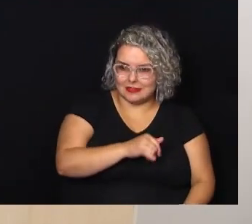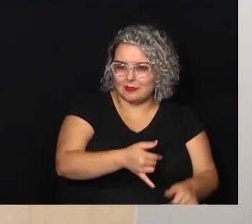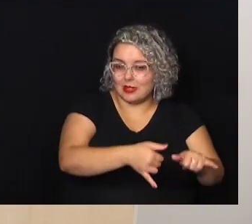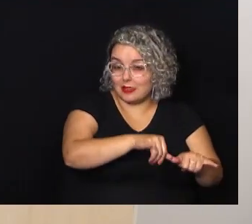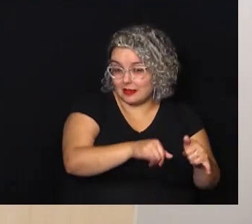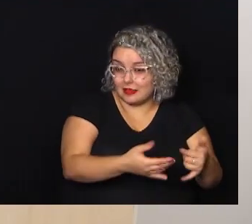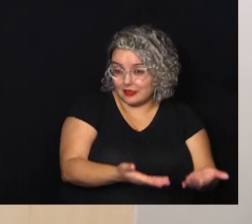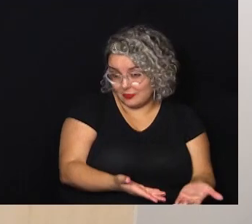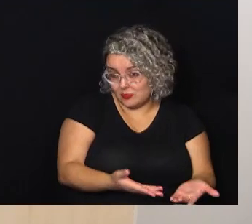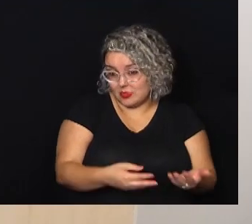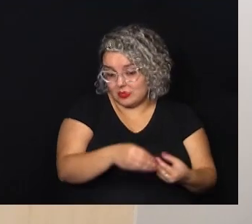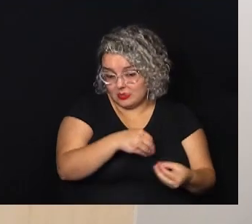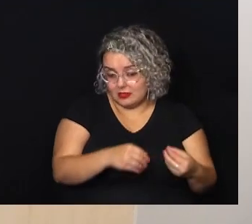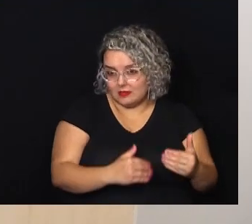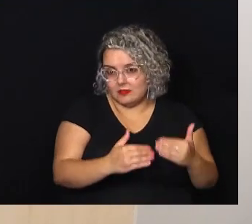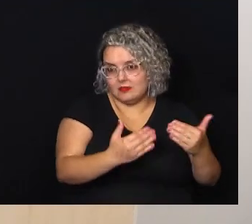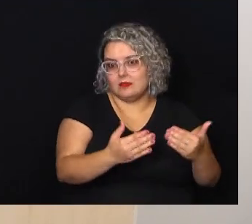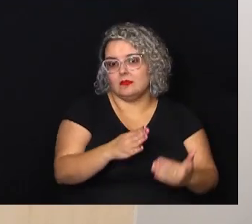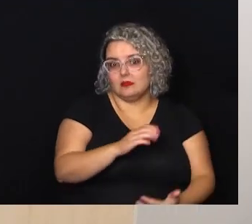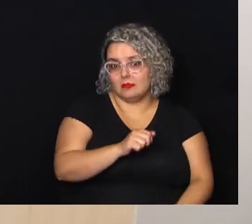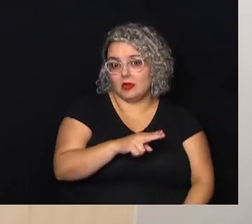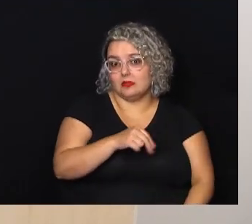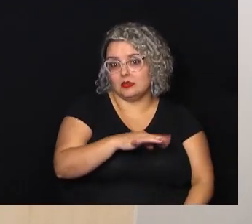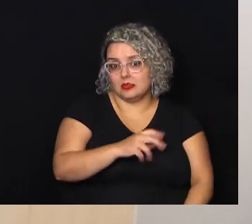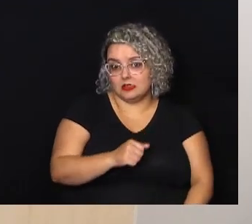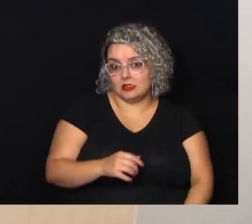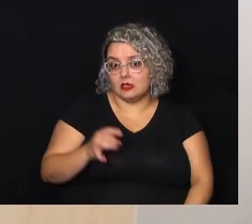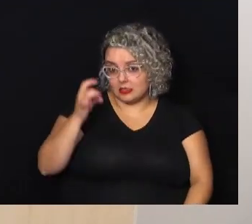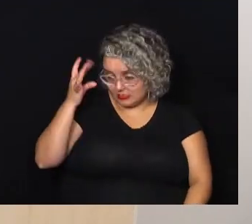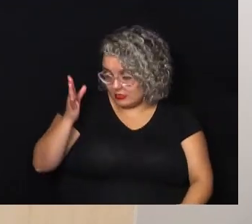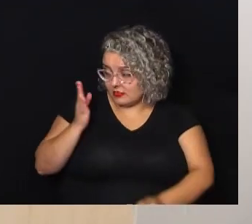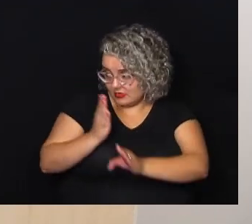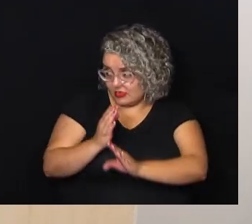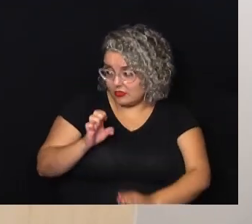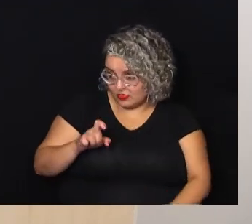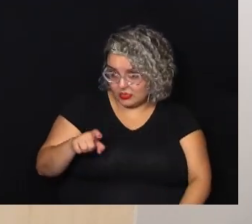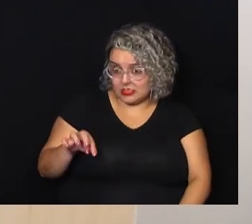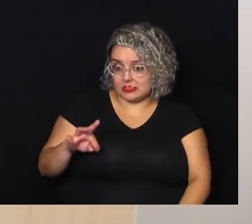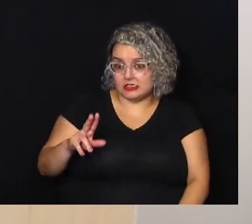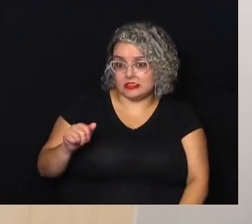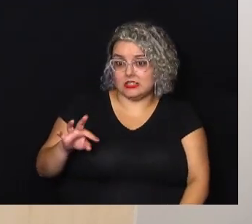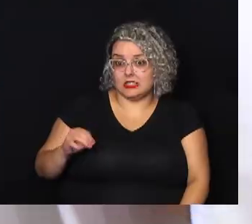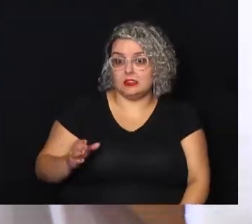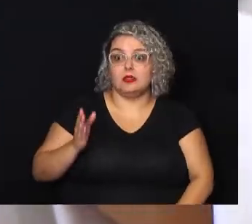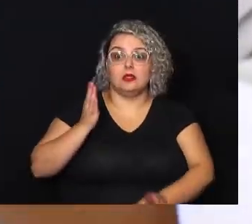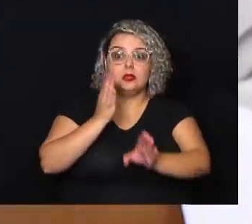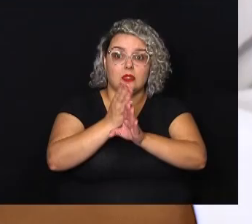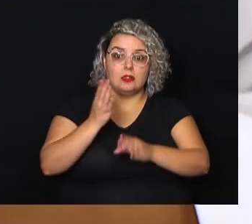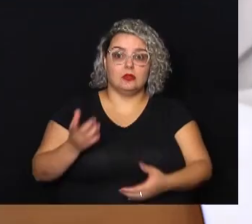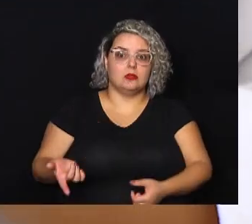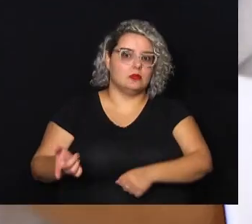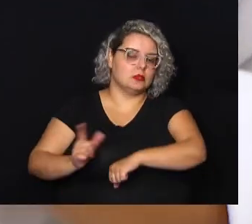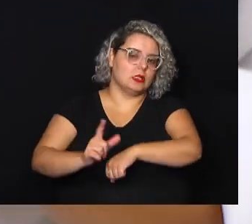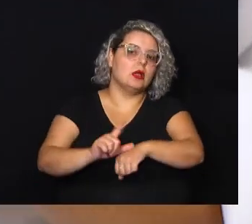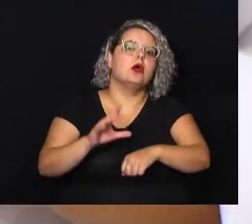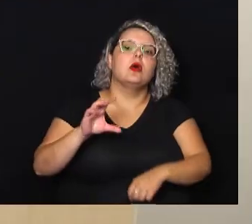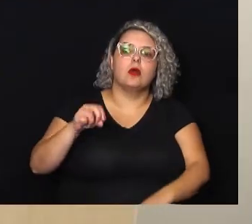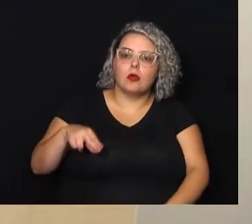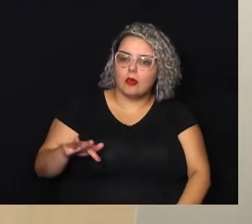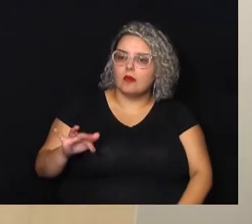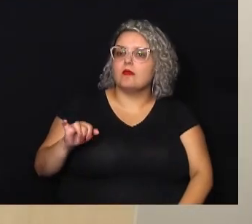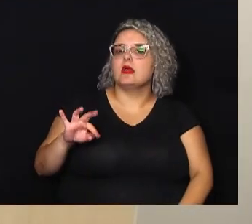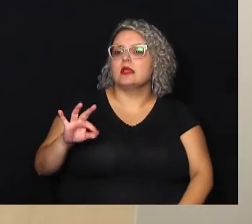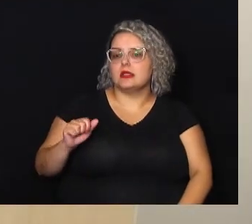algo montado, é uma elaboração de sabores para simular uma baunilha. E é fácil encontrar esse extrato? O extrato a gente encontra nas lojas